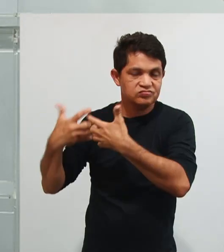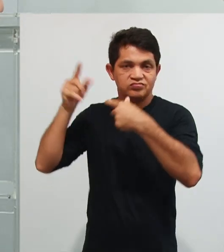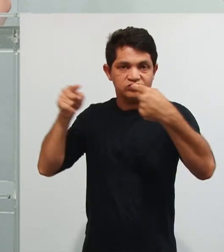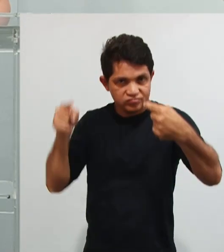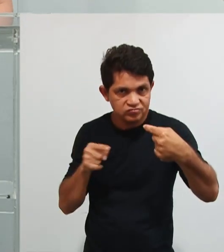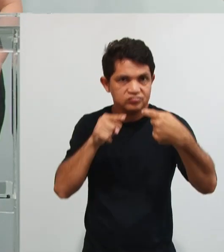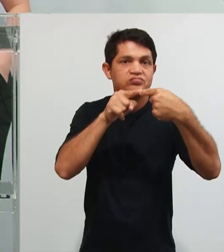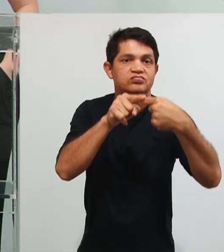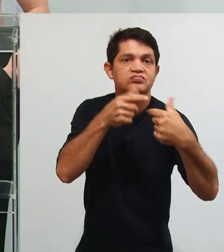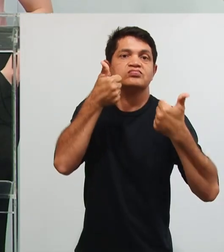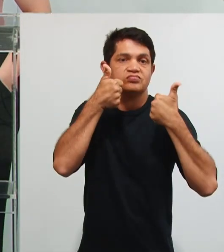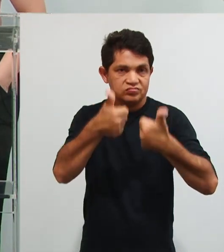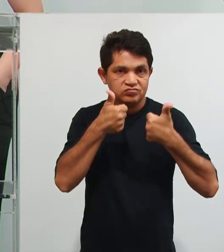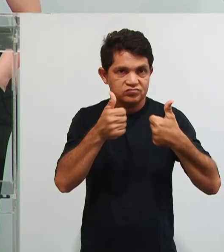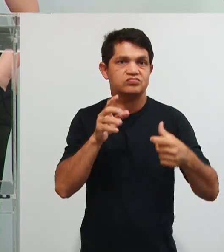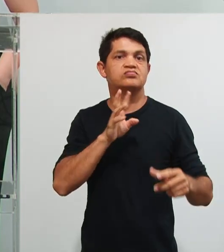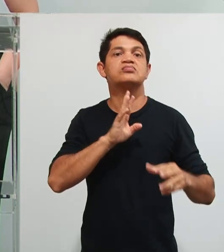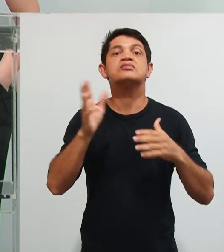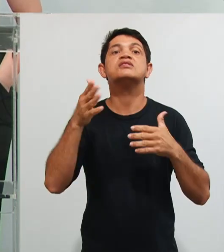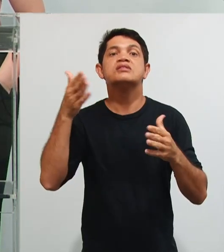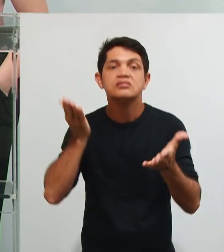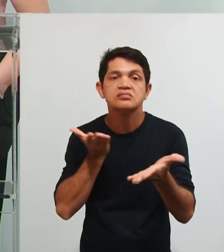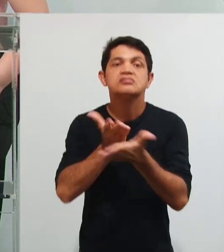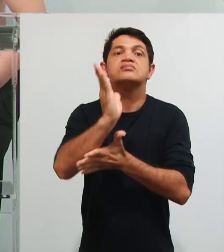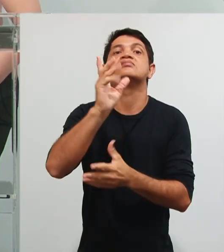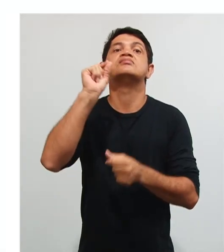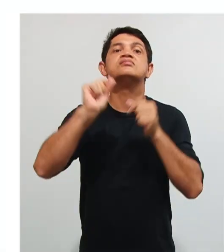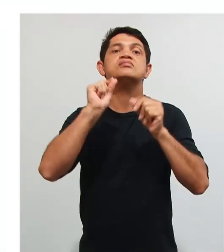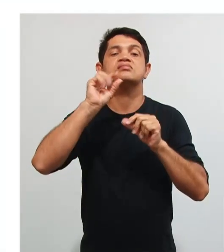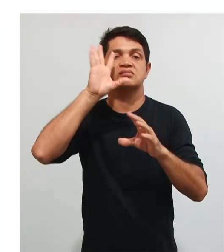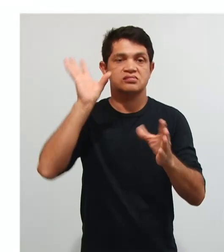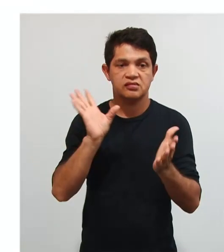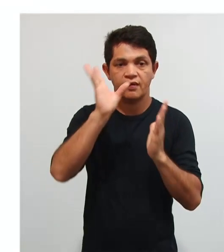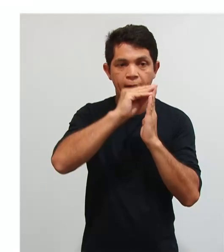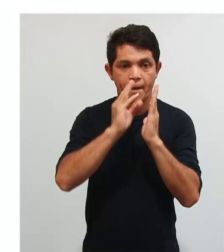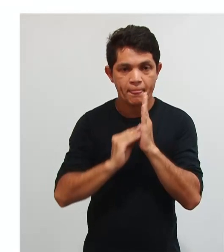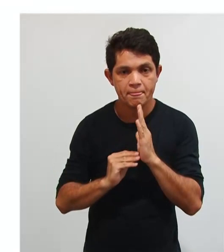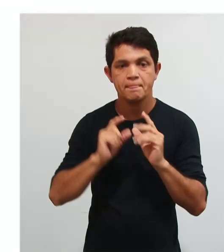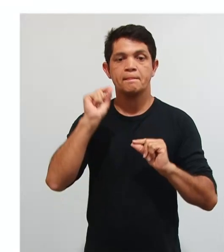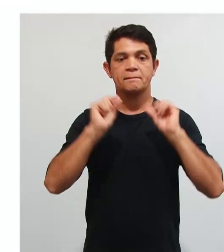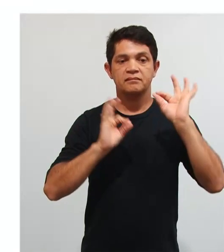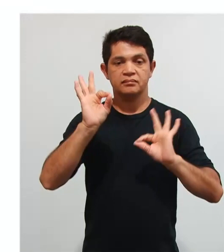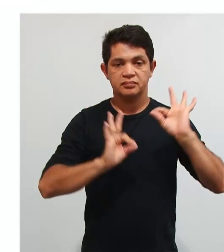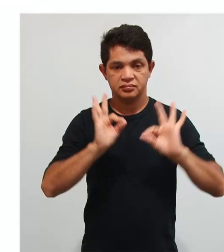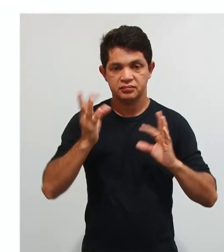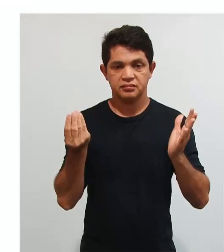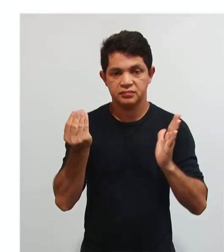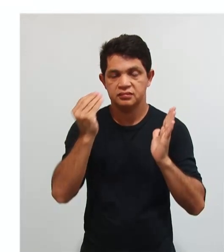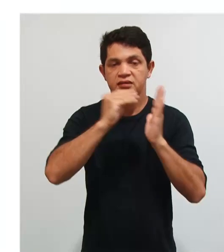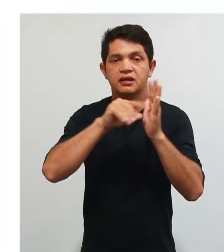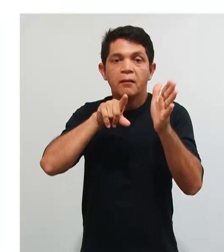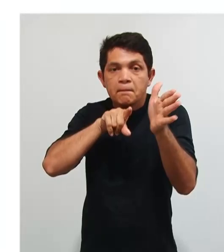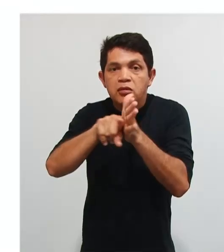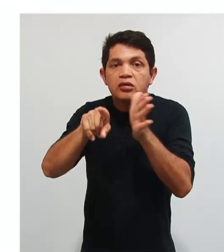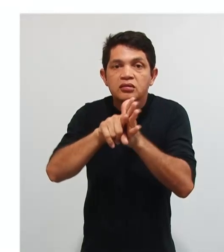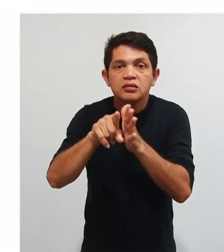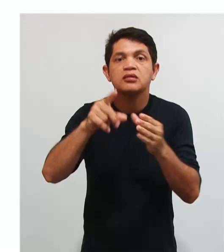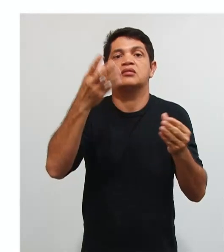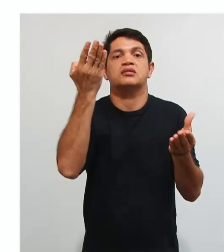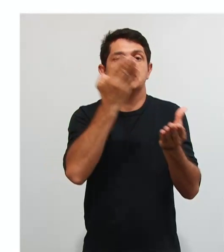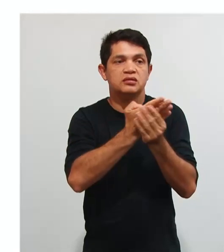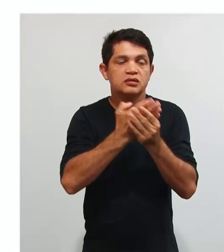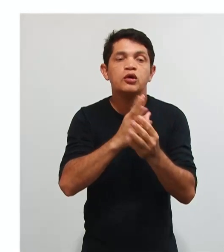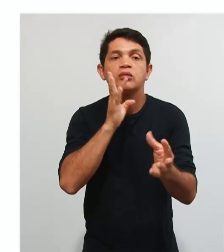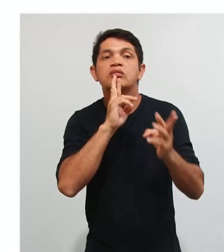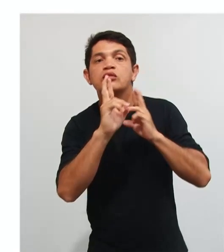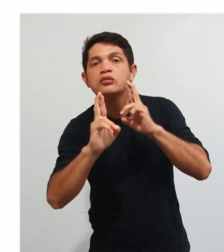objetivos. Senhores, partindo deste princípio, trago a seguinte pergunta para o nosso